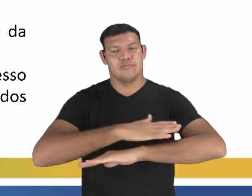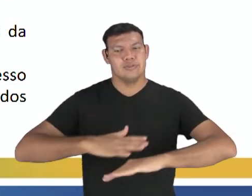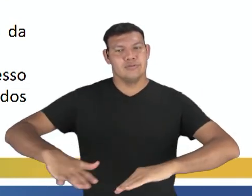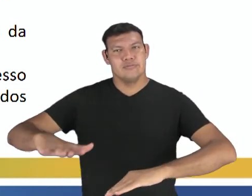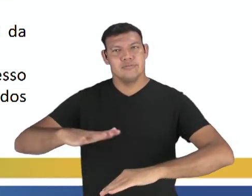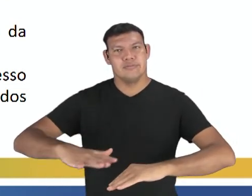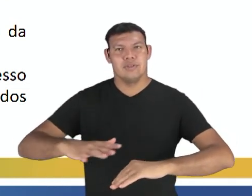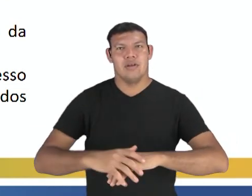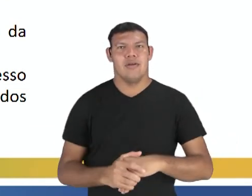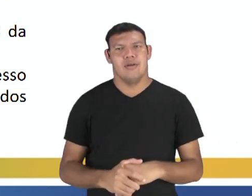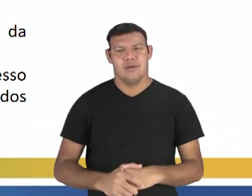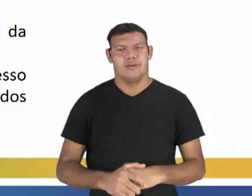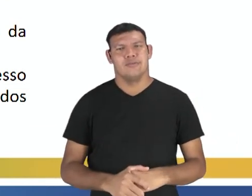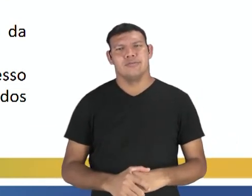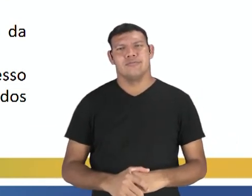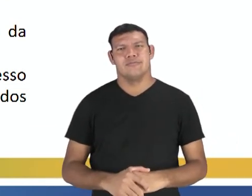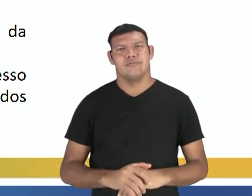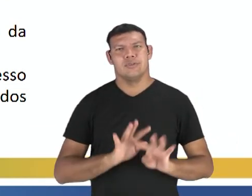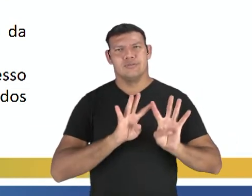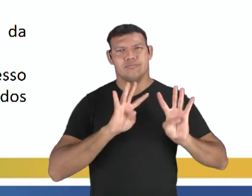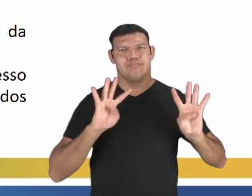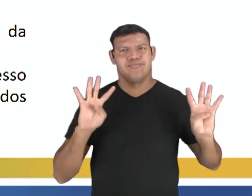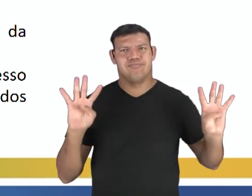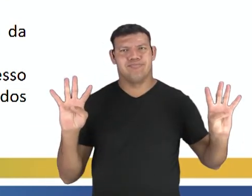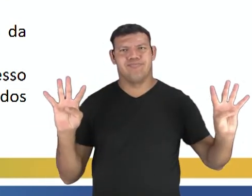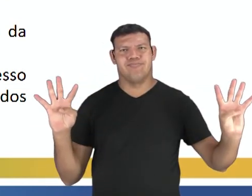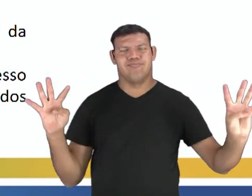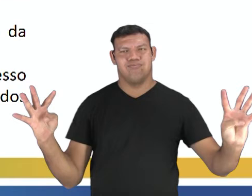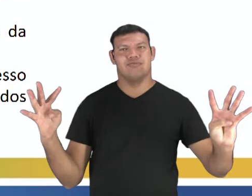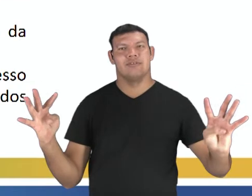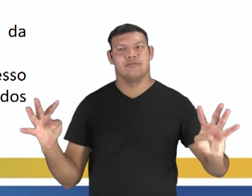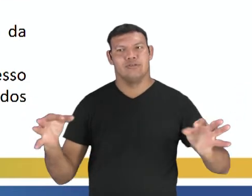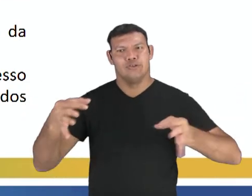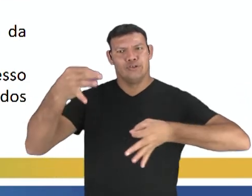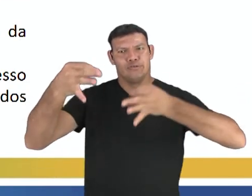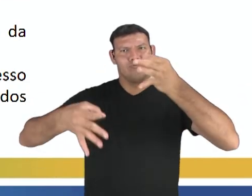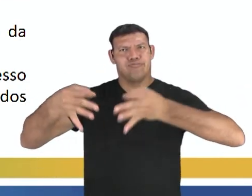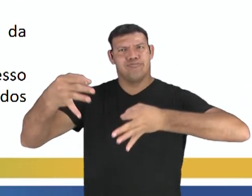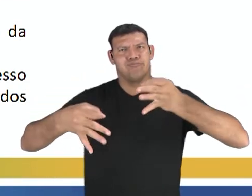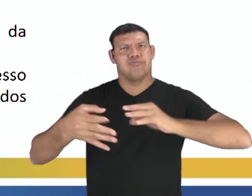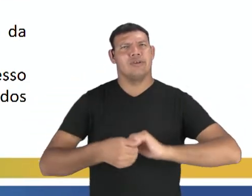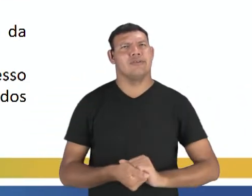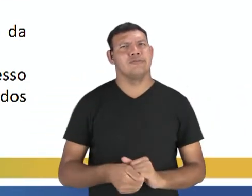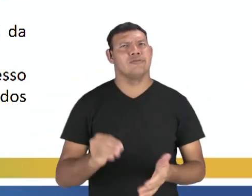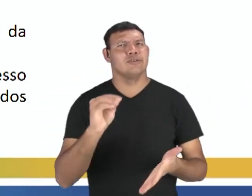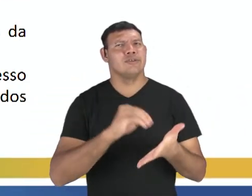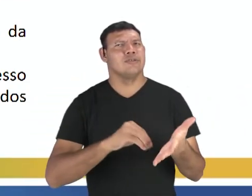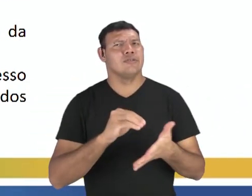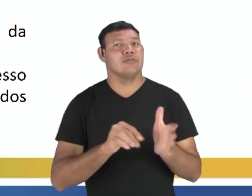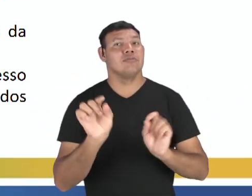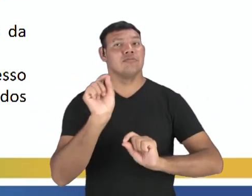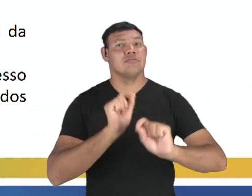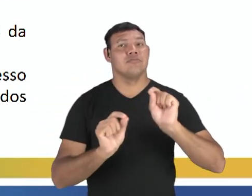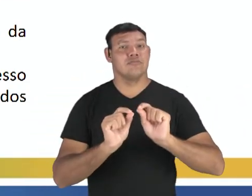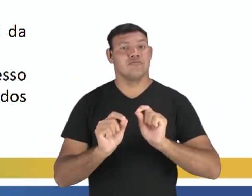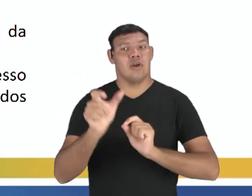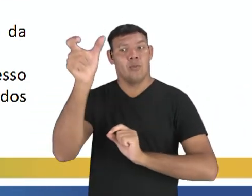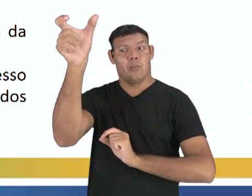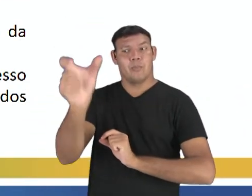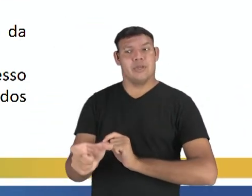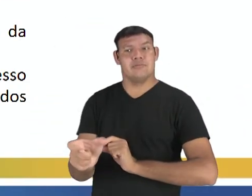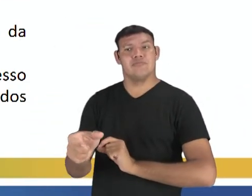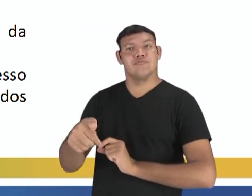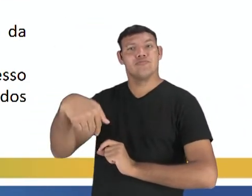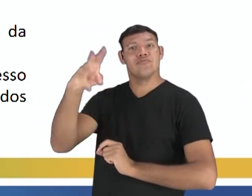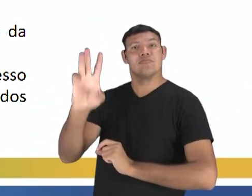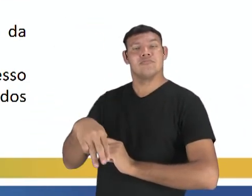de juízes e nem o réu. Então, nesse tribunal, a gente pode dizer que está faltando alguma coisa, está faltando alguém aí no